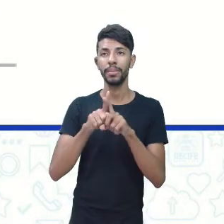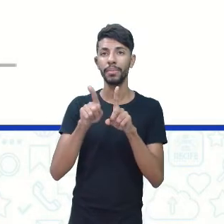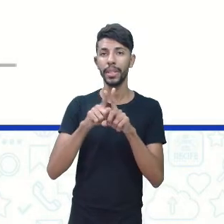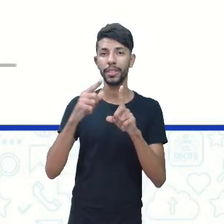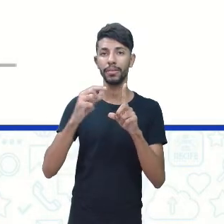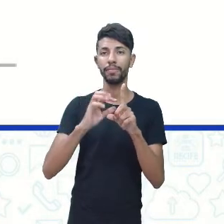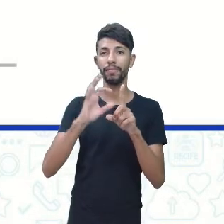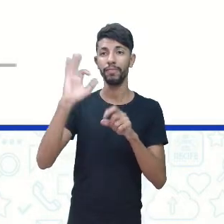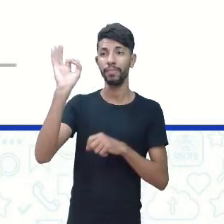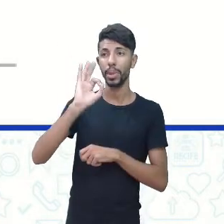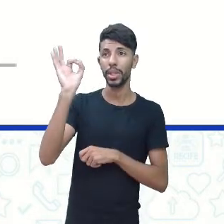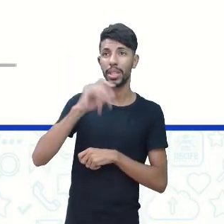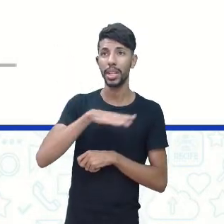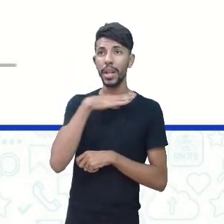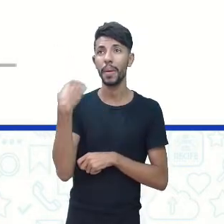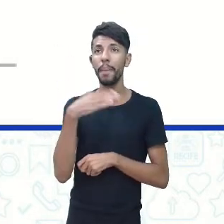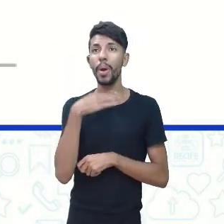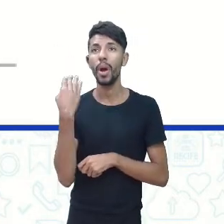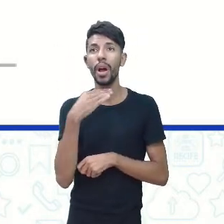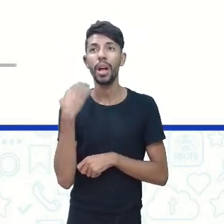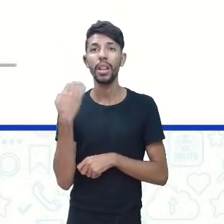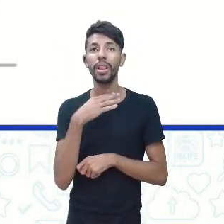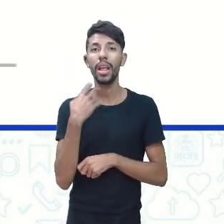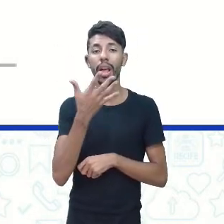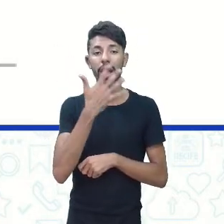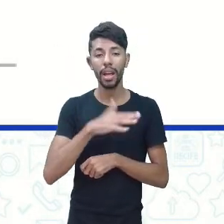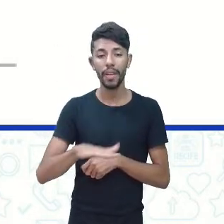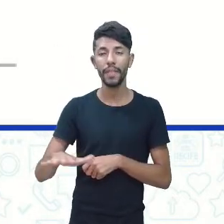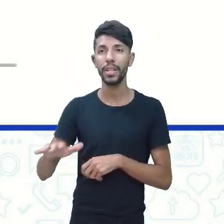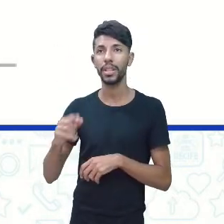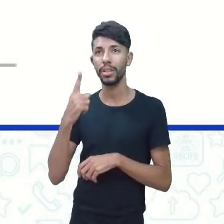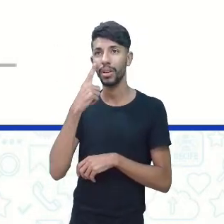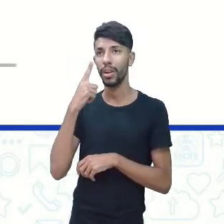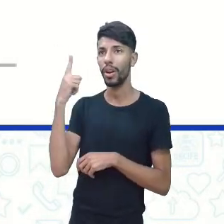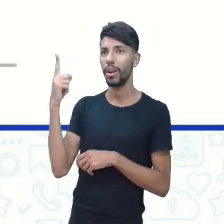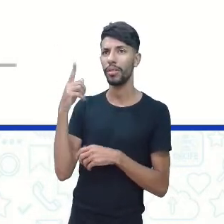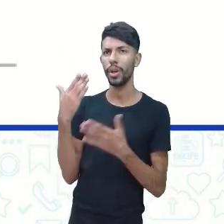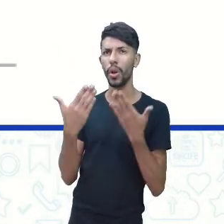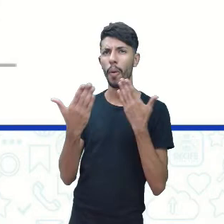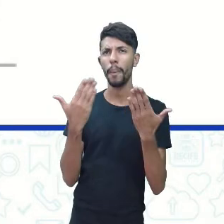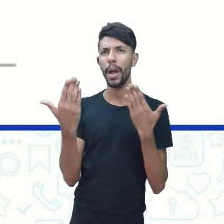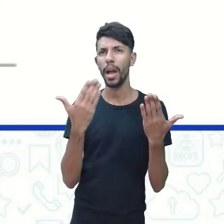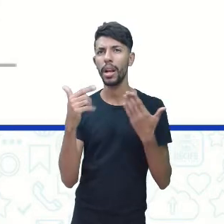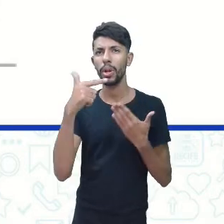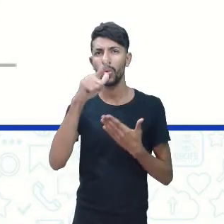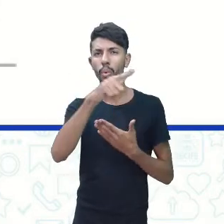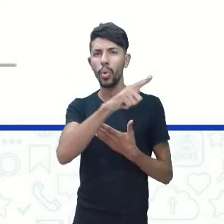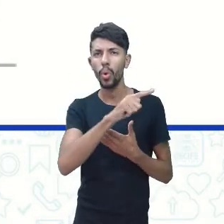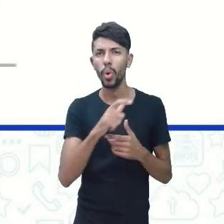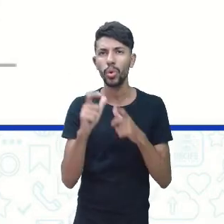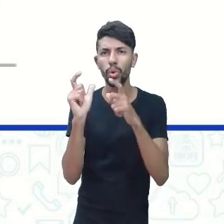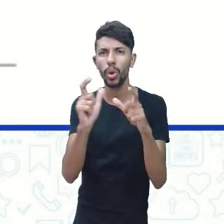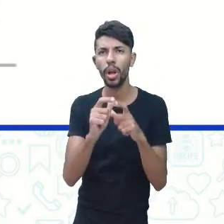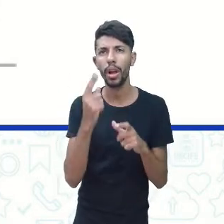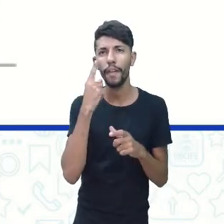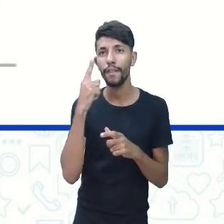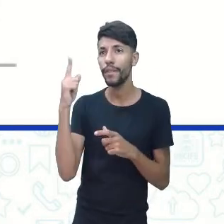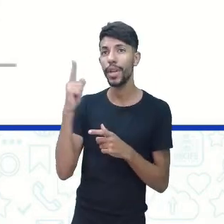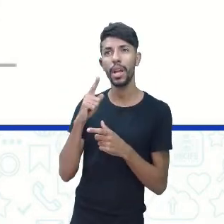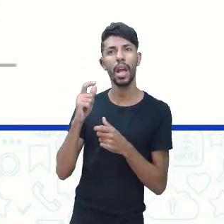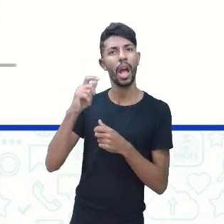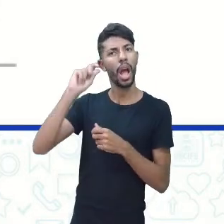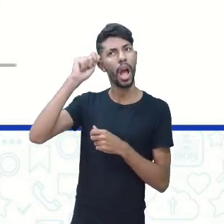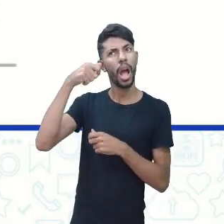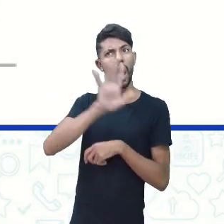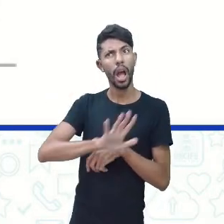infantil. Veja só, em comparação com os demais continentes, como a África ela se sobressai também na